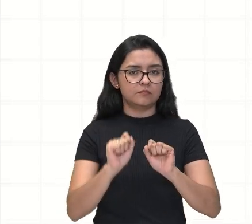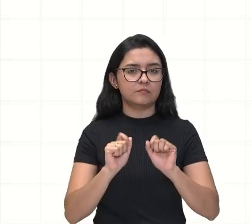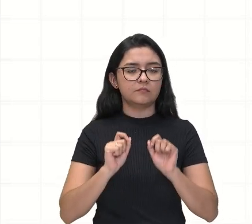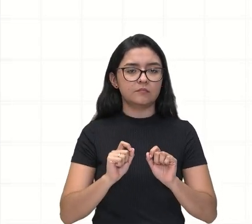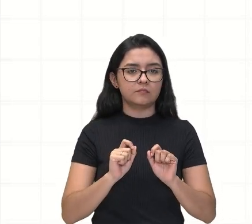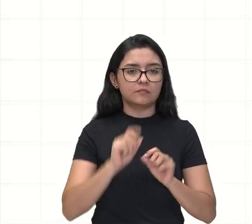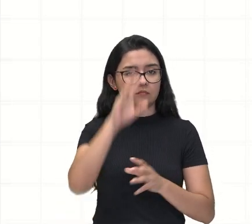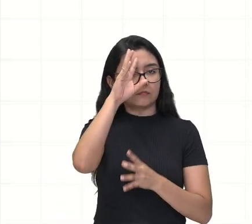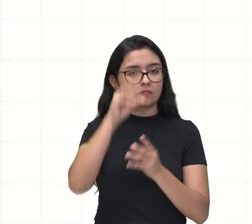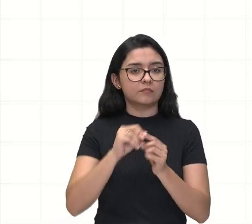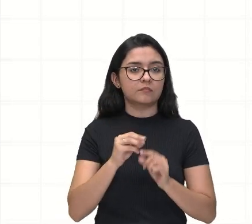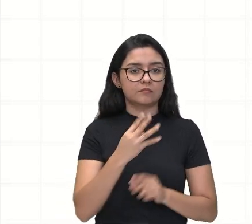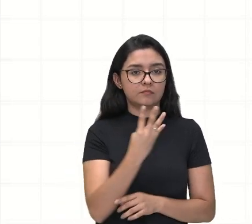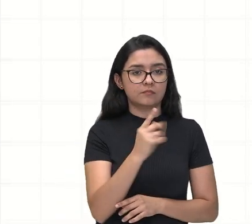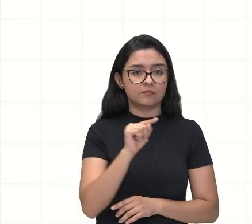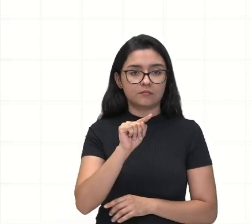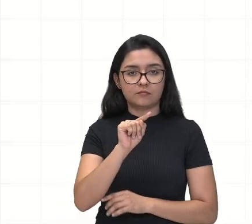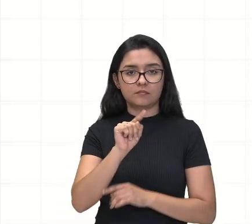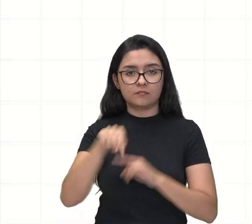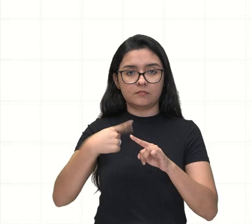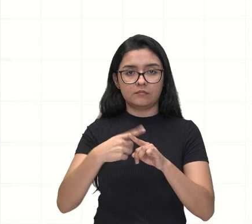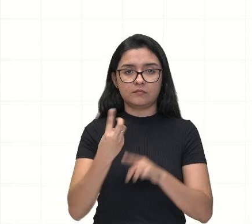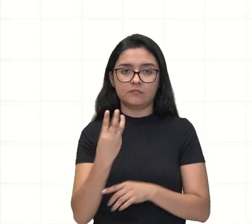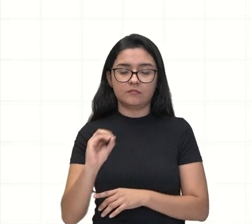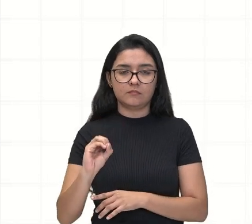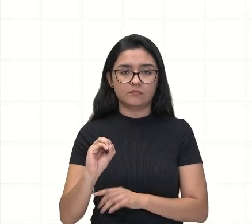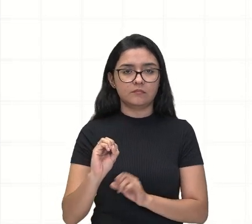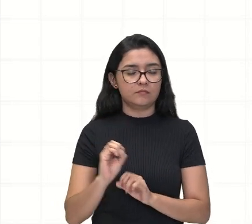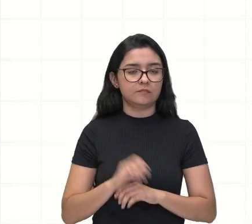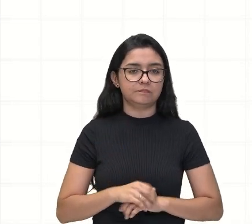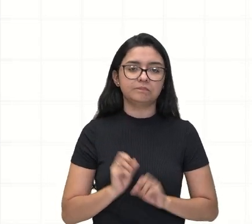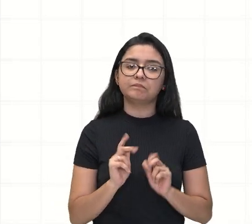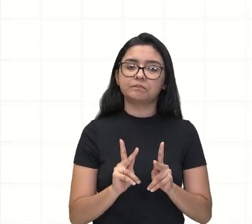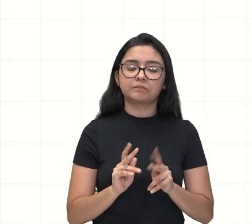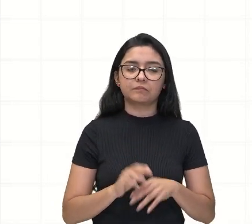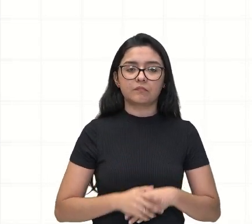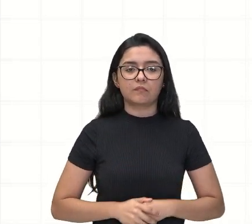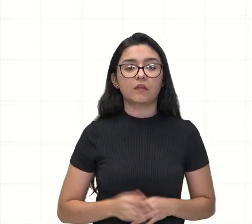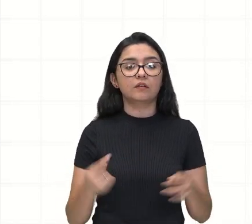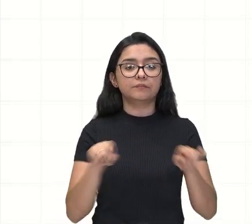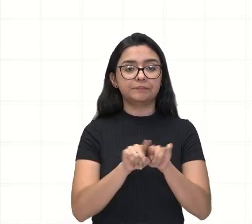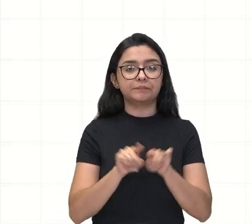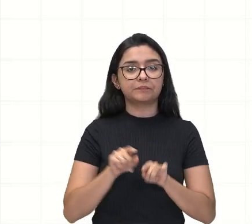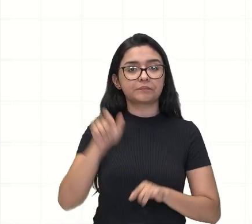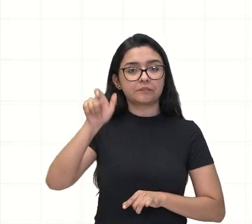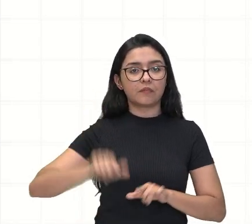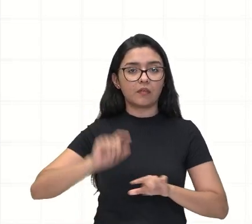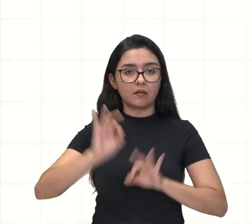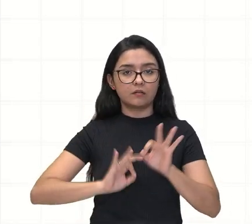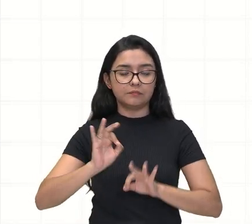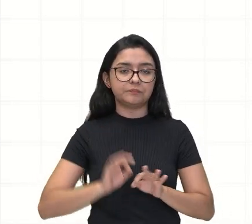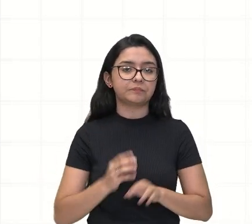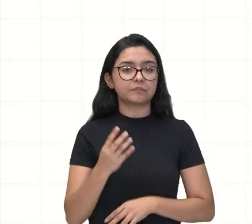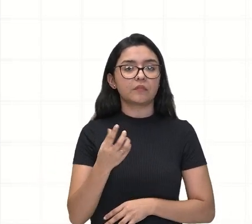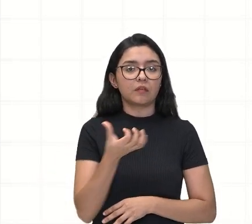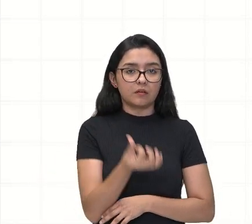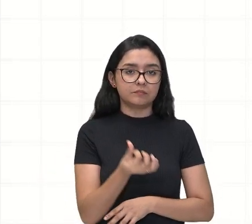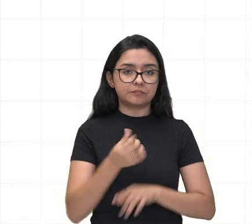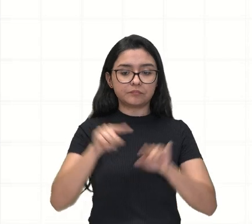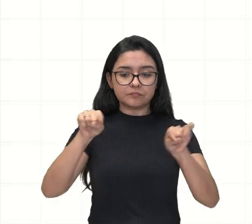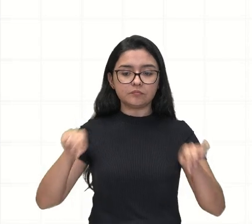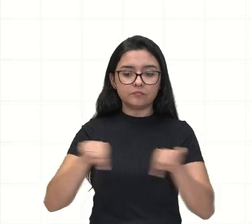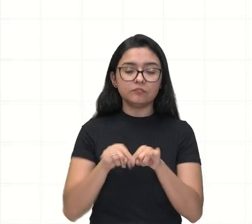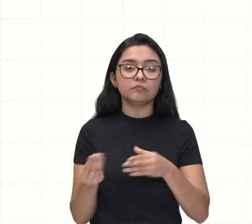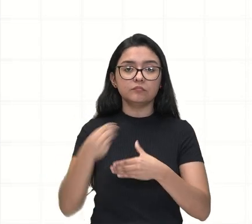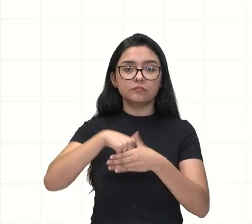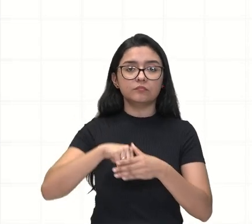30, certo? 4 vezes 30 brigadeiros. Ela também fez 6 caixas com 20 doces